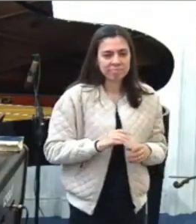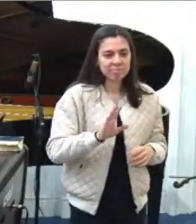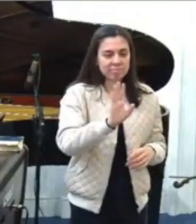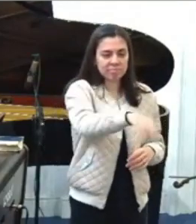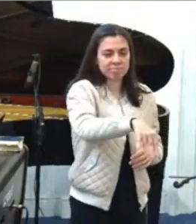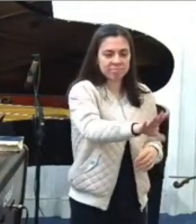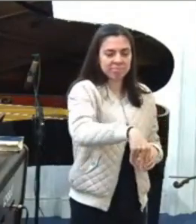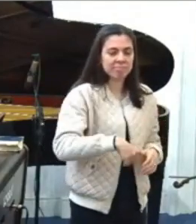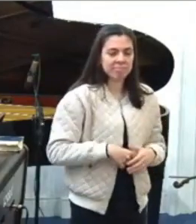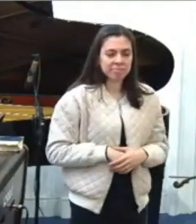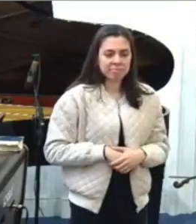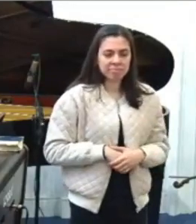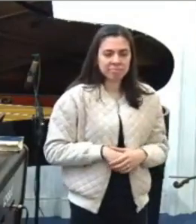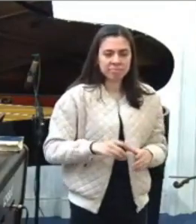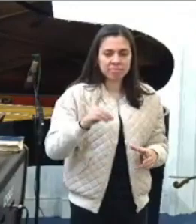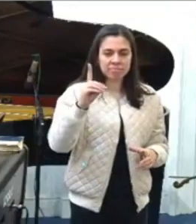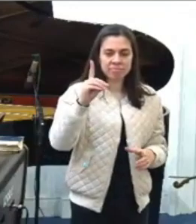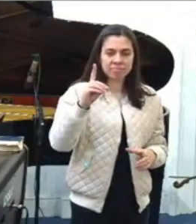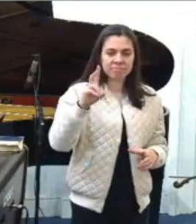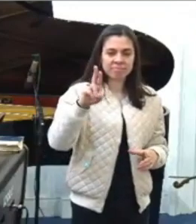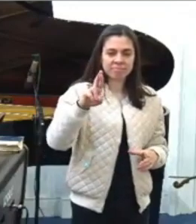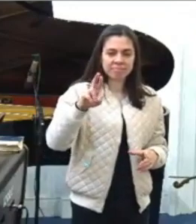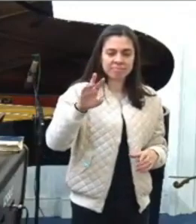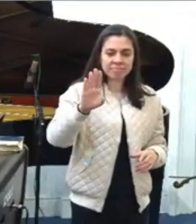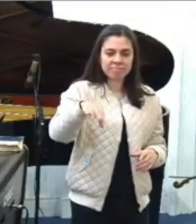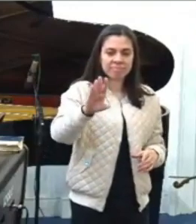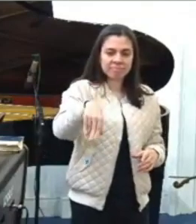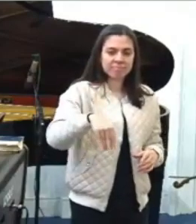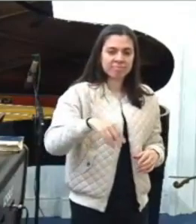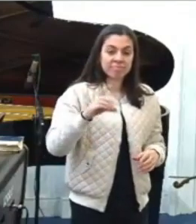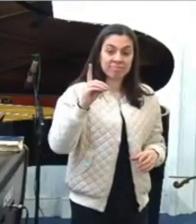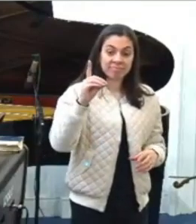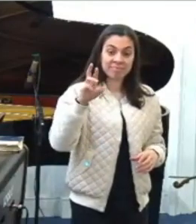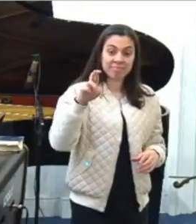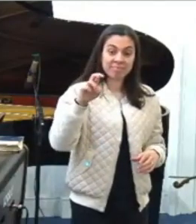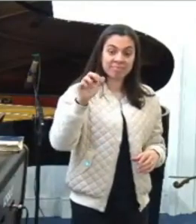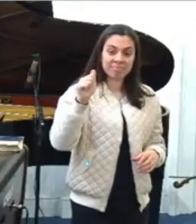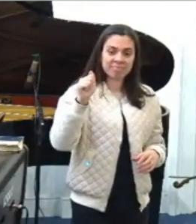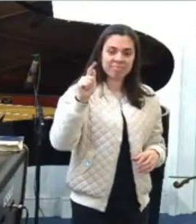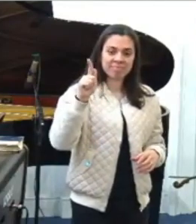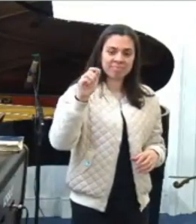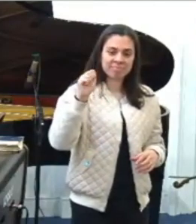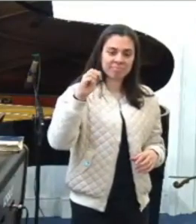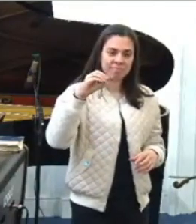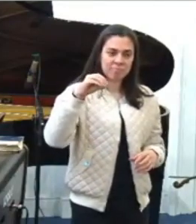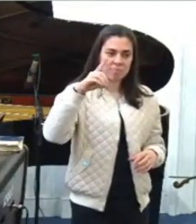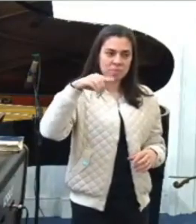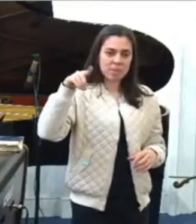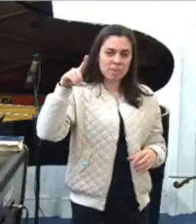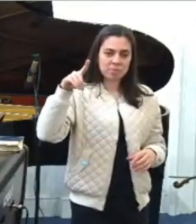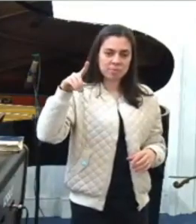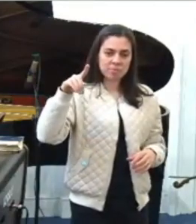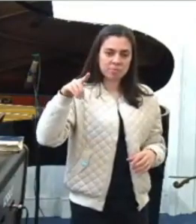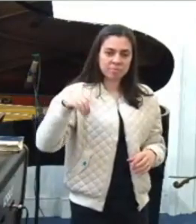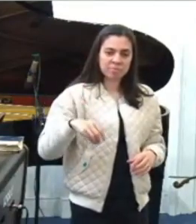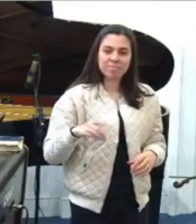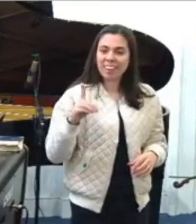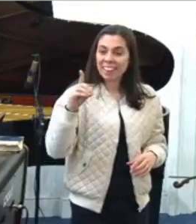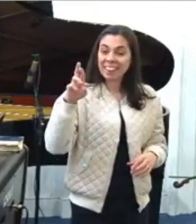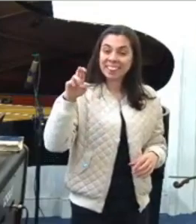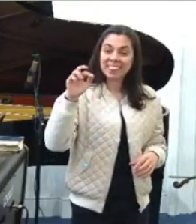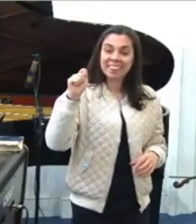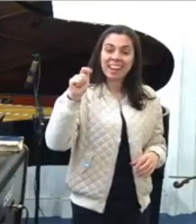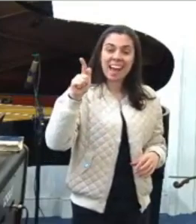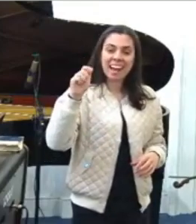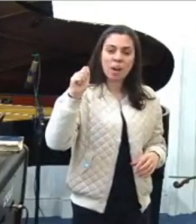mortalmente ferido, ainda está ativo, mas certamente será